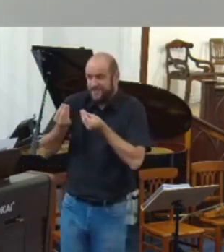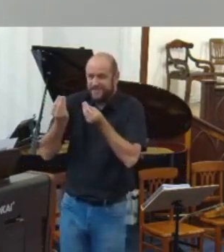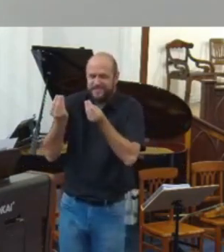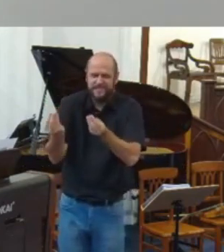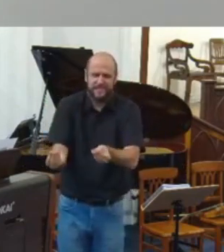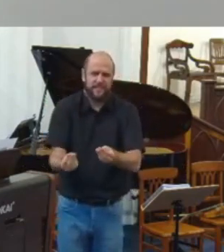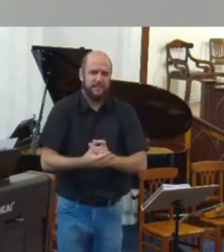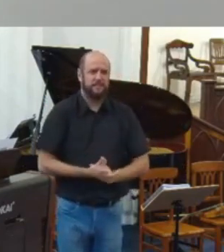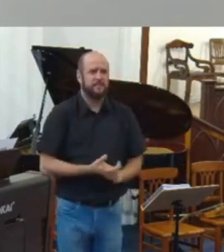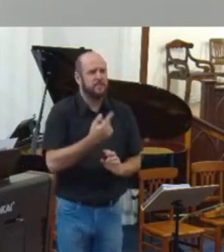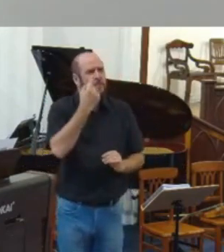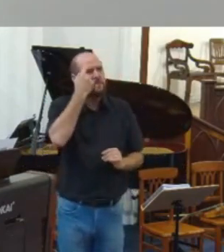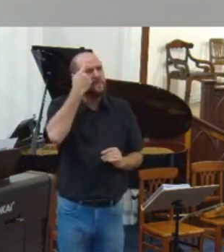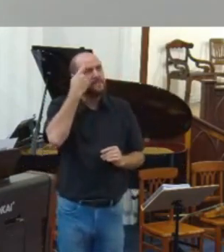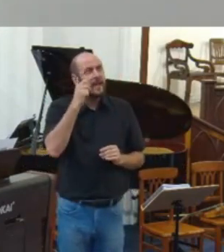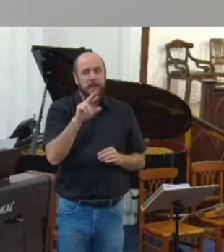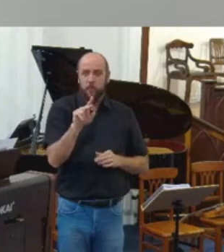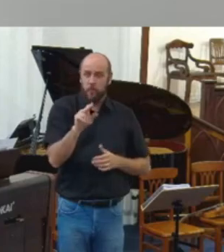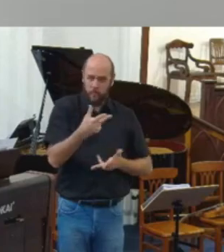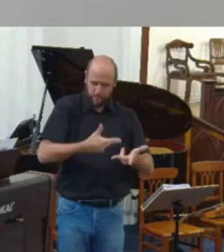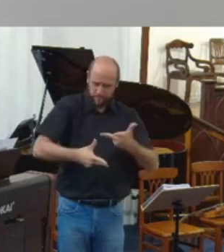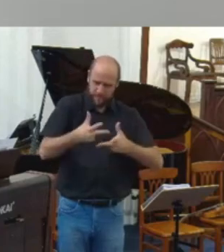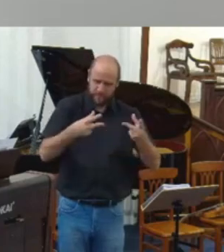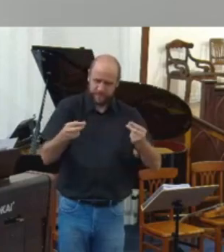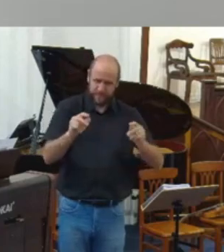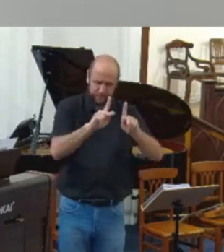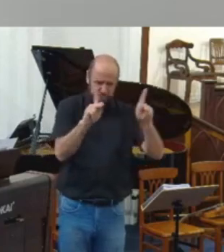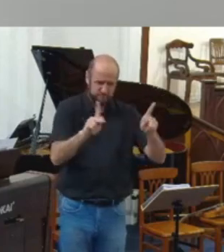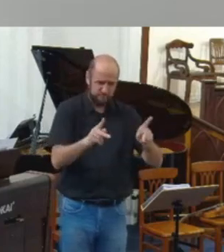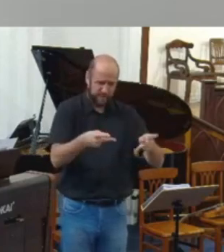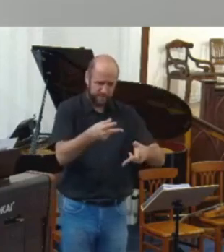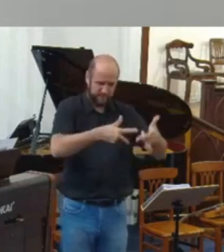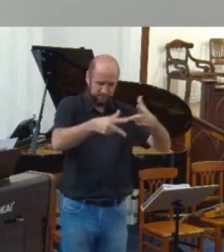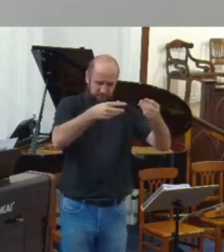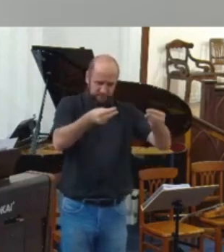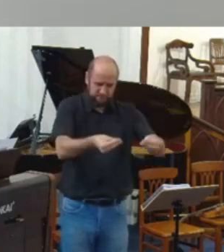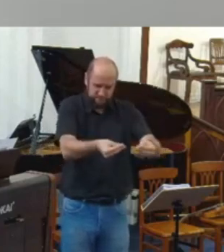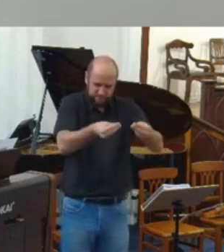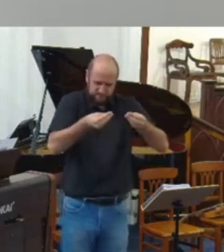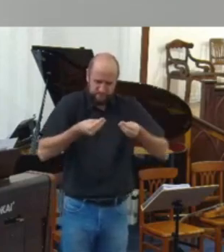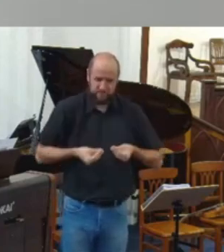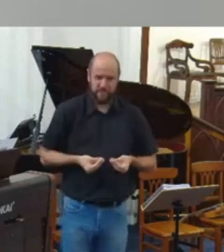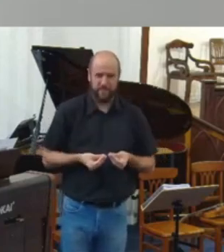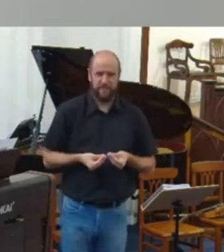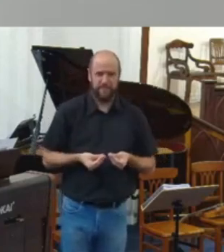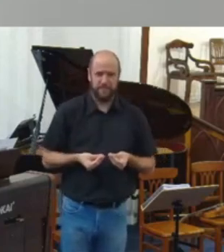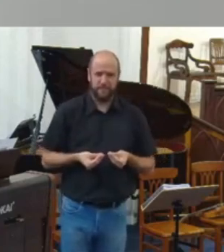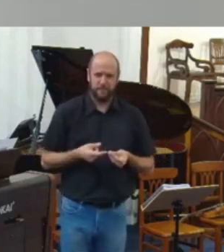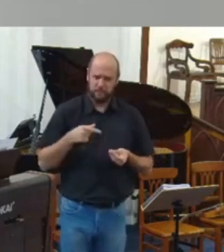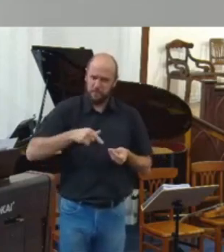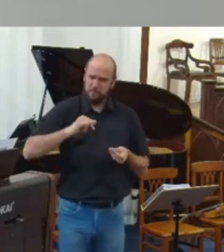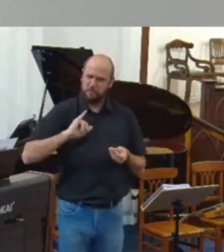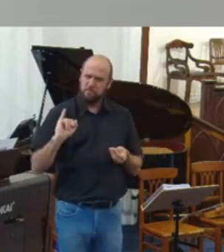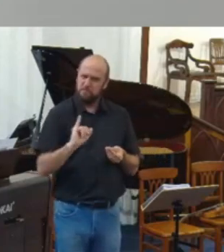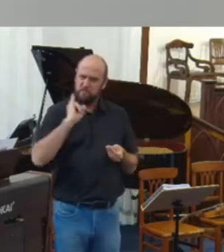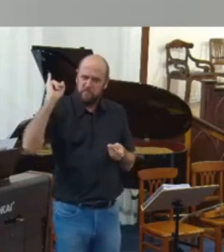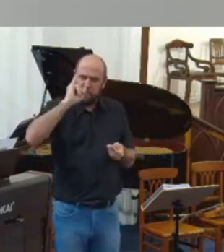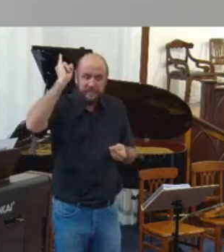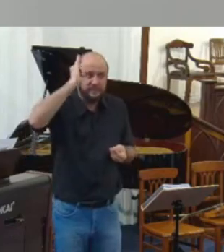O que você faz com este presente? Como você usa esse presente? Que valor você dá a esse presente? Se o Senhor Jesus diz,